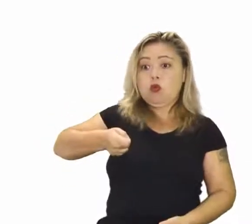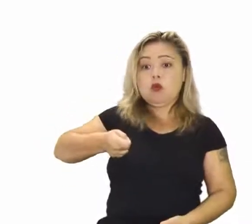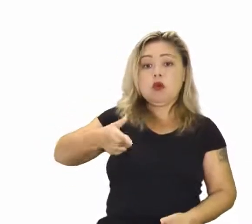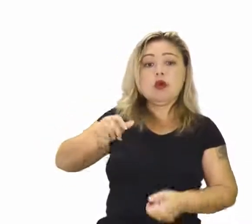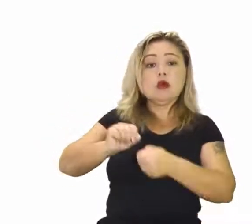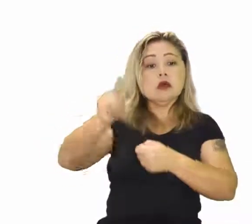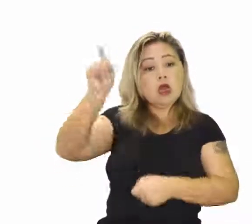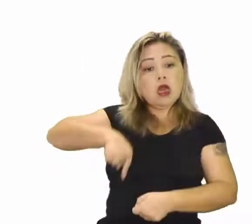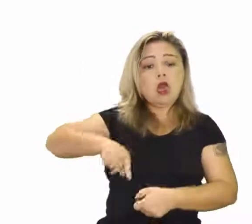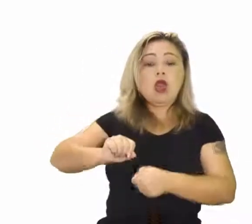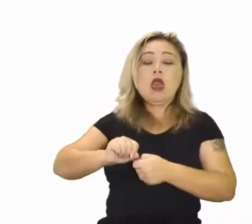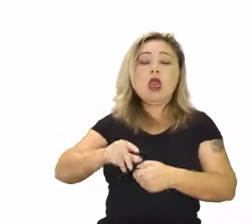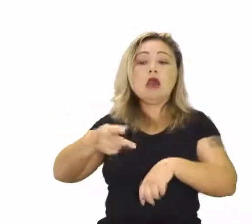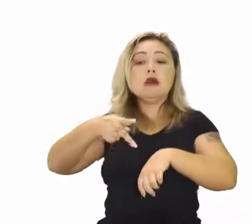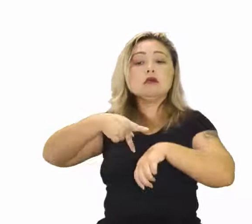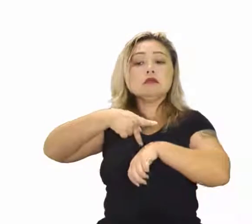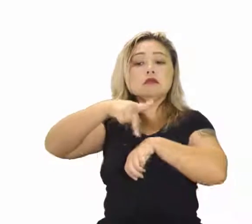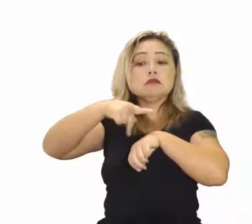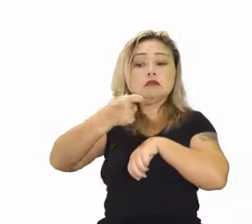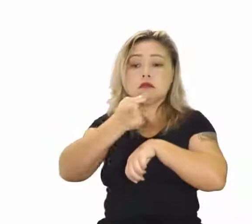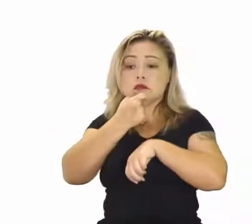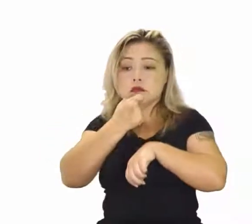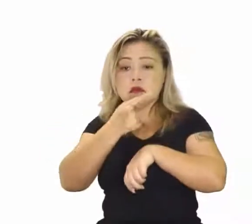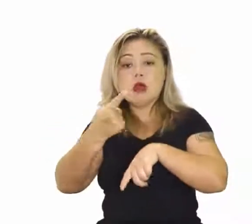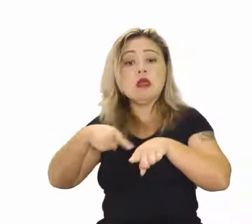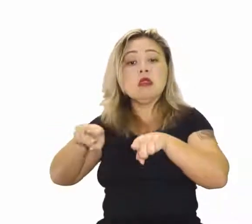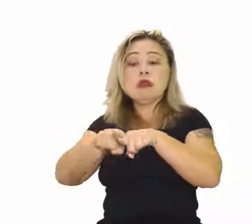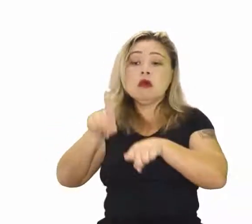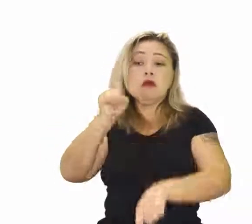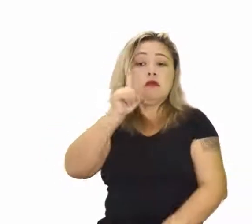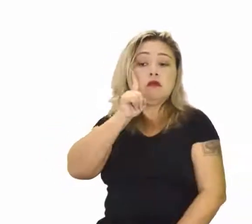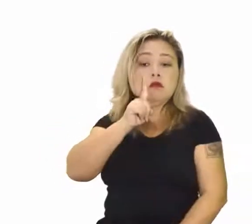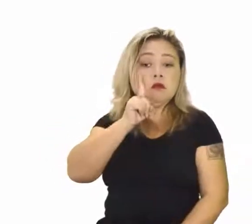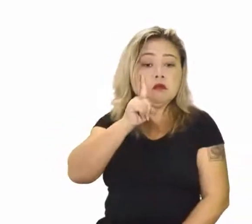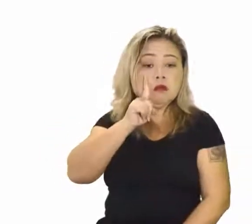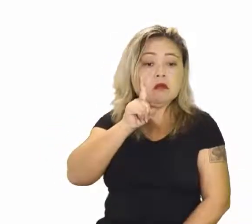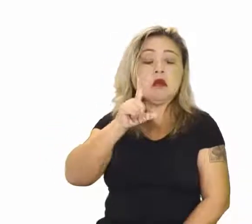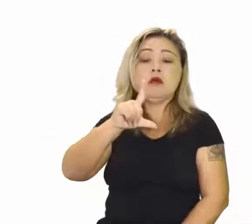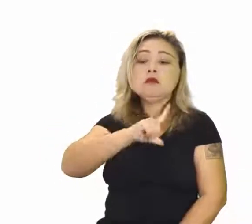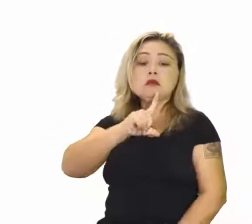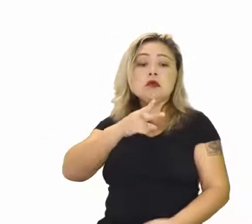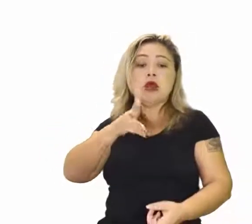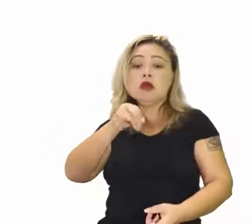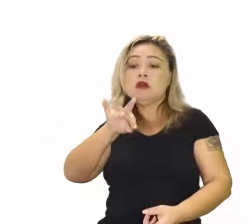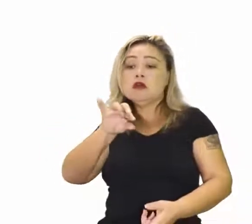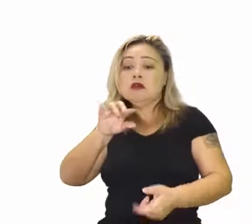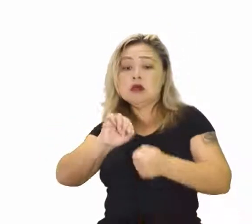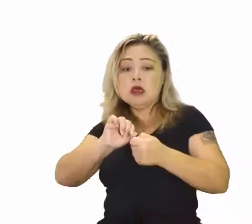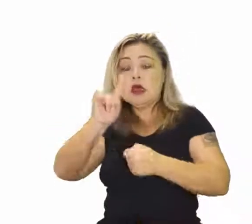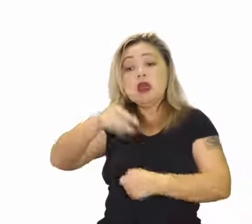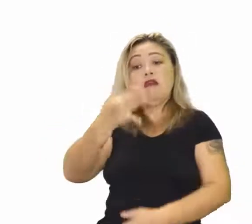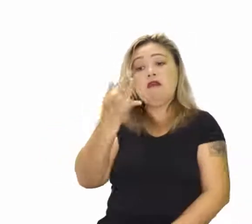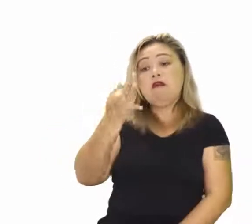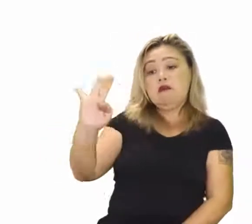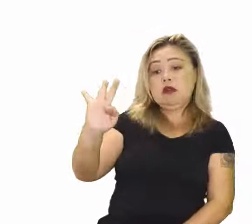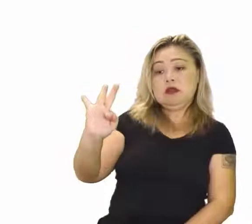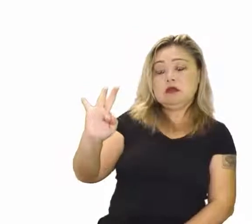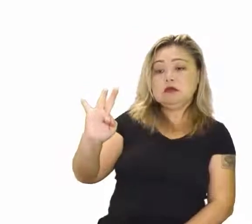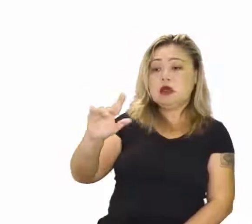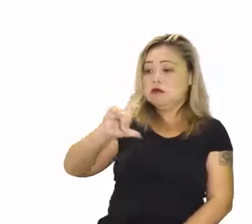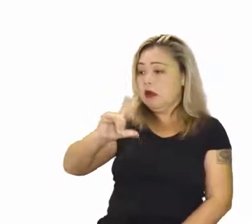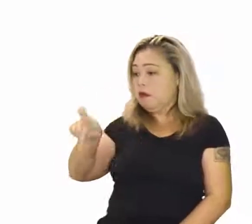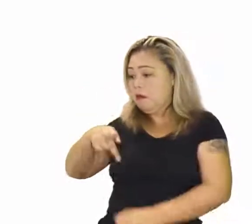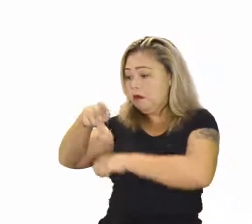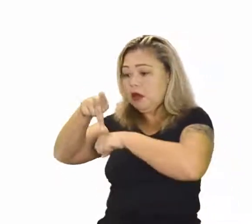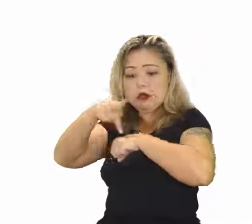estadunidenses, soviéticos e franceses. Era um tribunal internacional que estaria fazendo